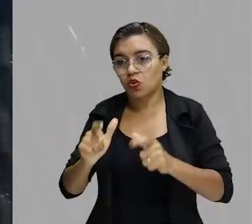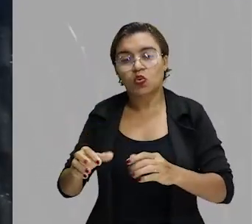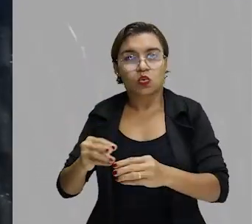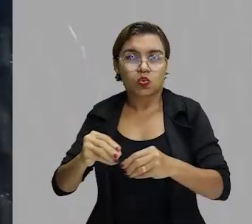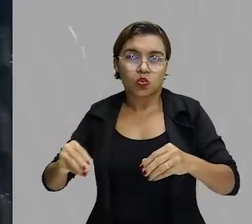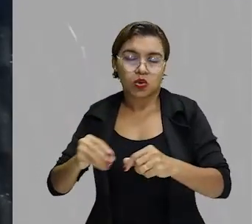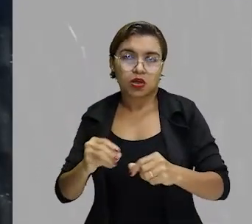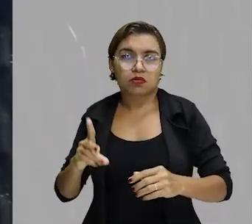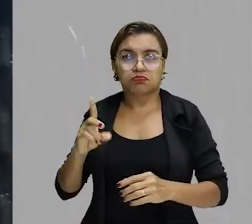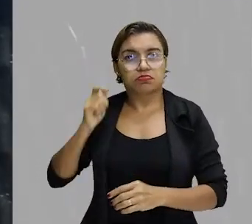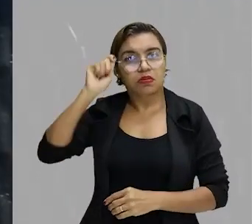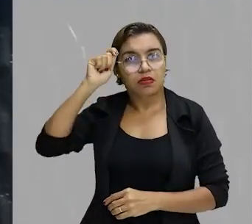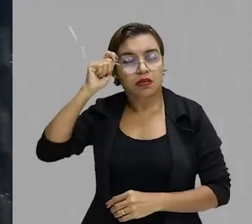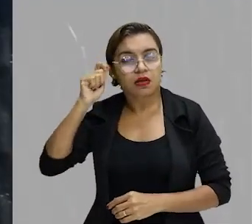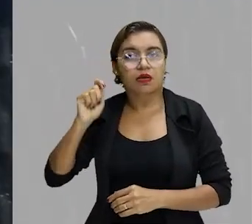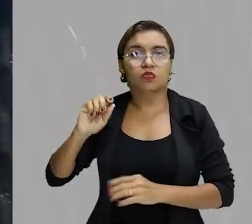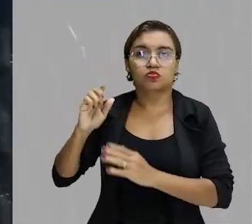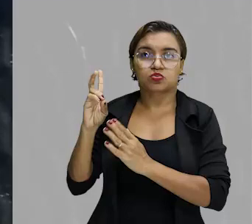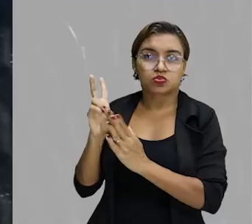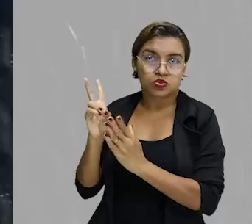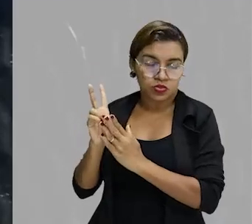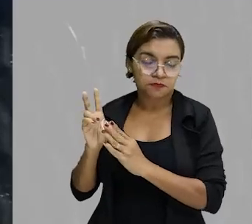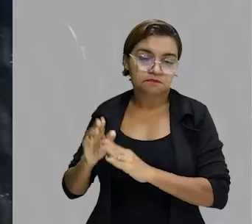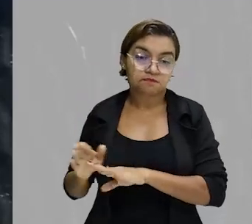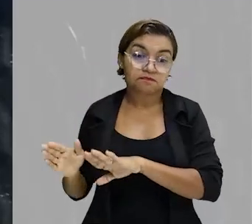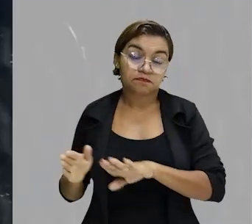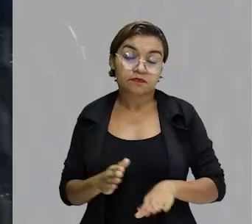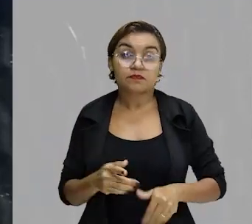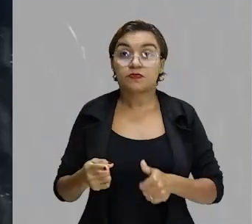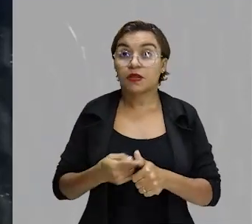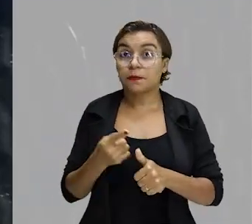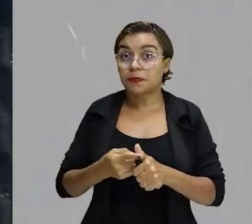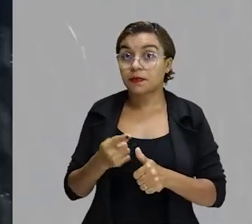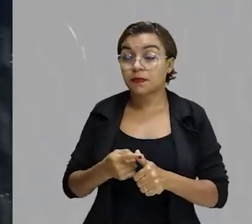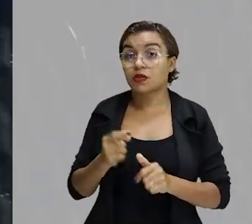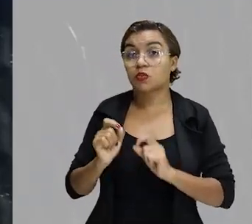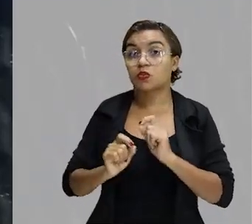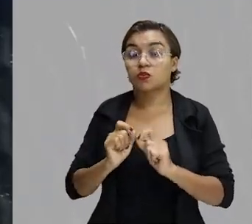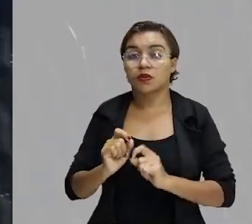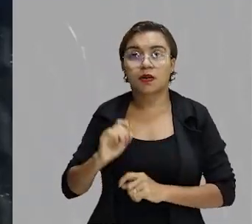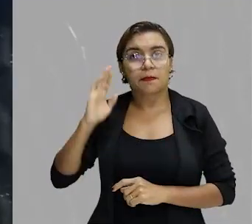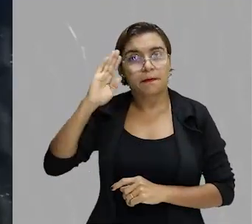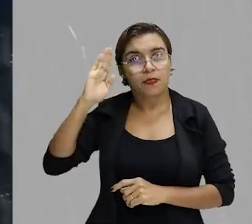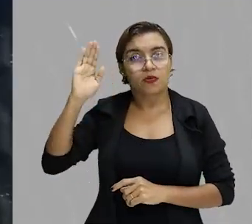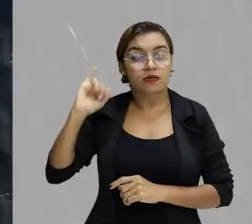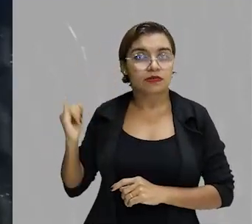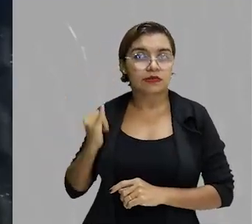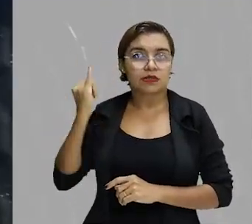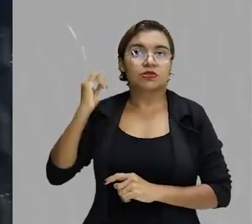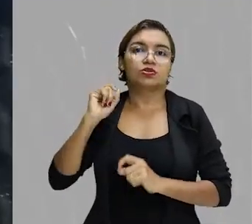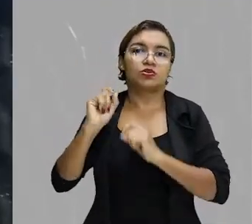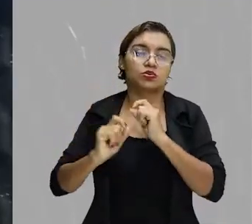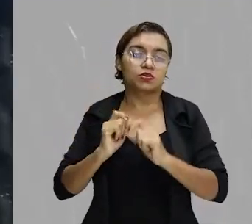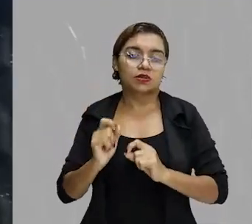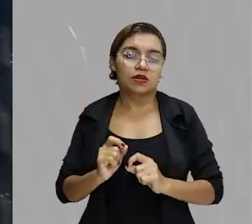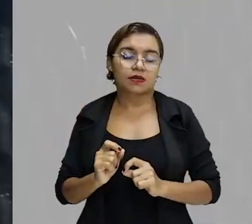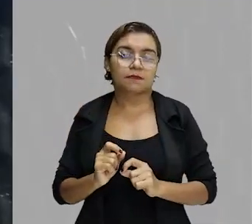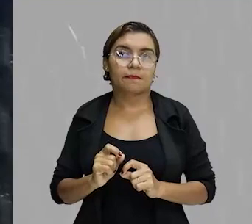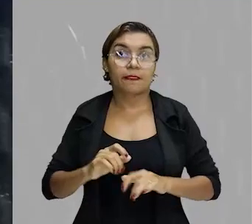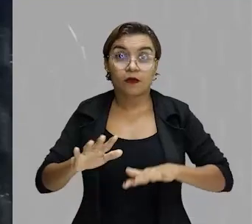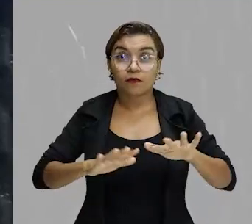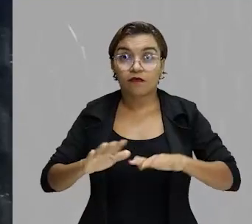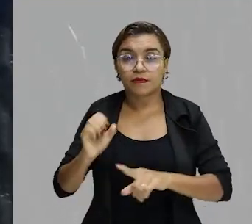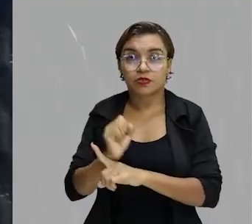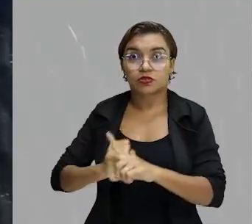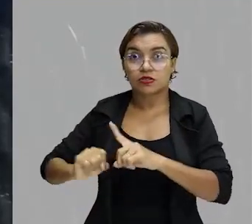de cada movimento. Fechado? Então, nessa primeira parte da aula, o que é o mais importante? É você destacar isso aqui, ó. Os movimentos sociais